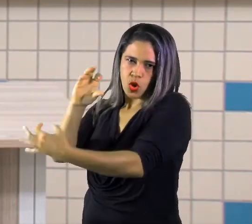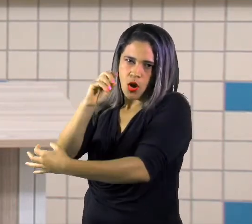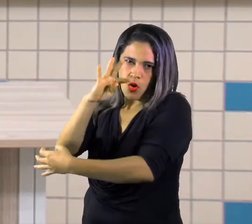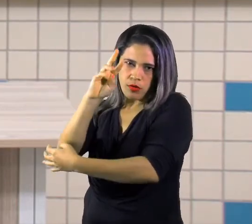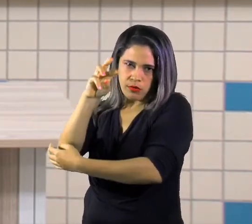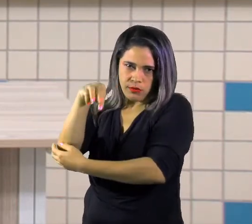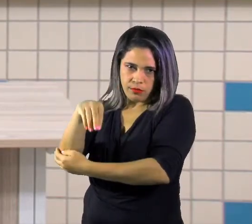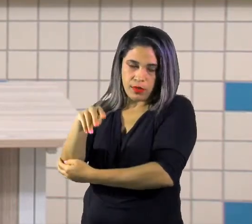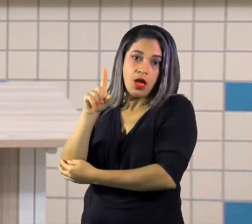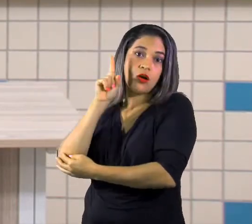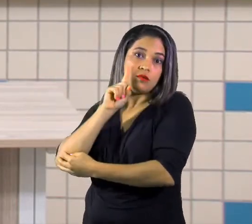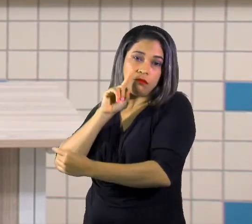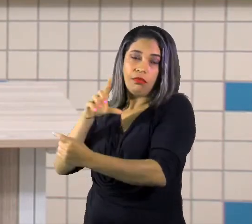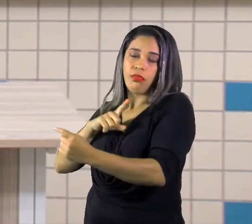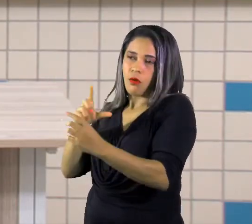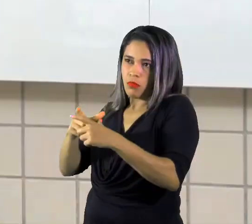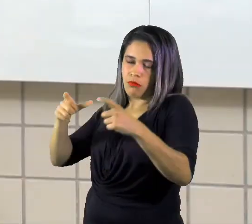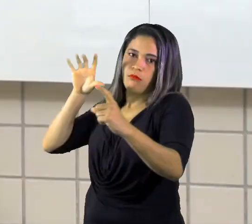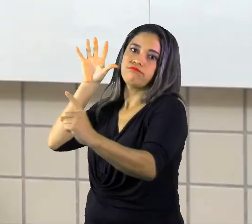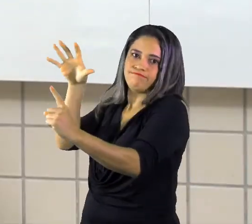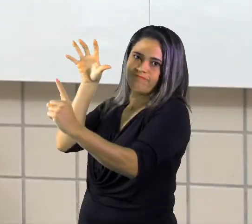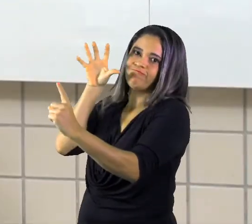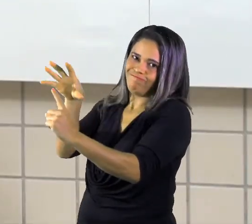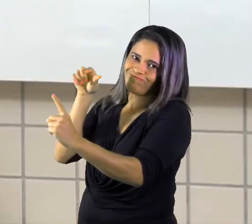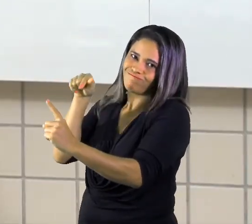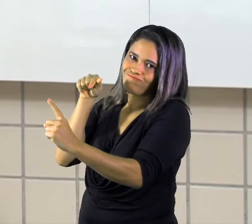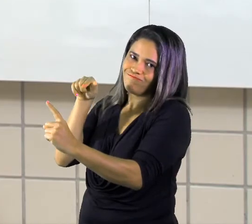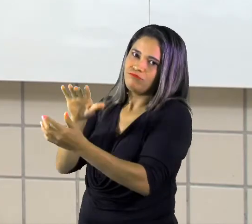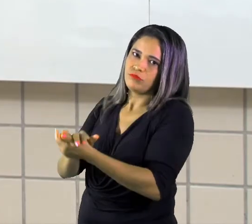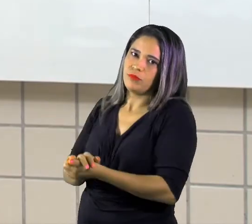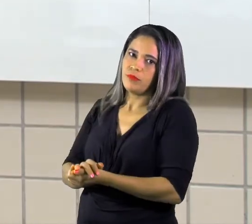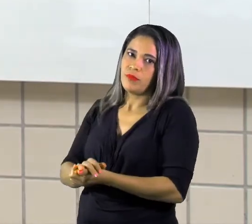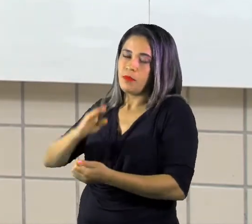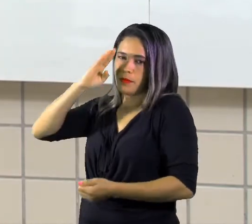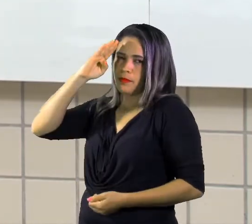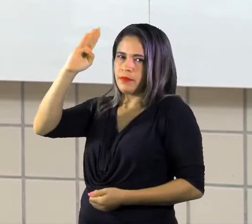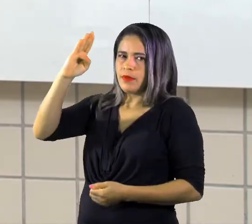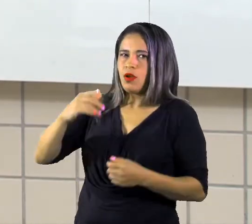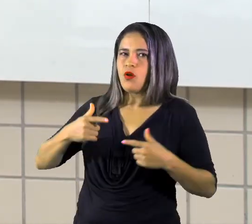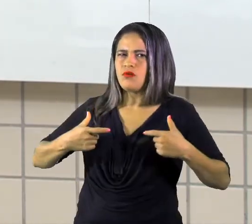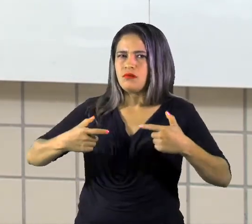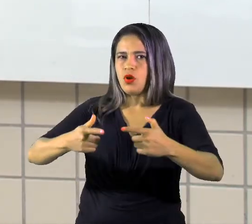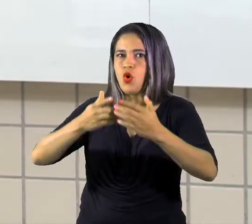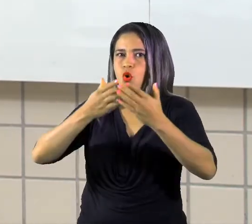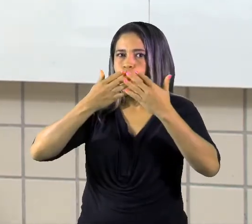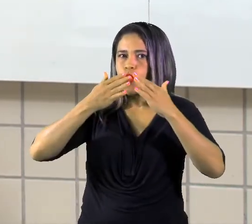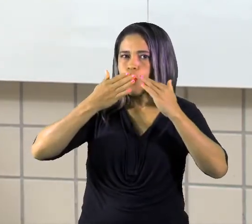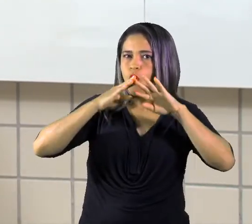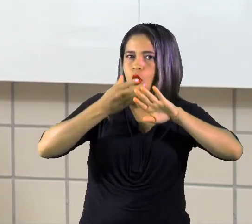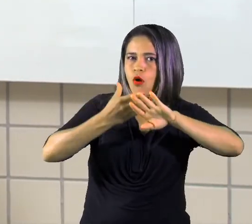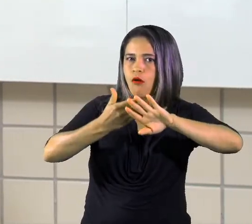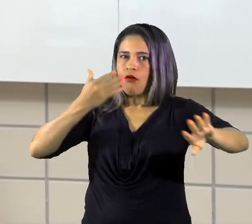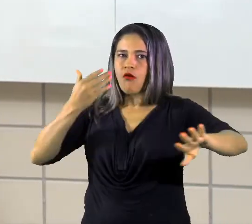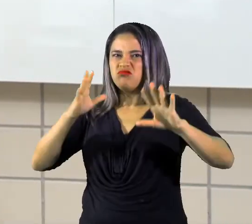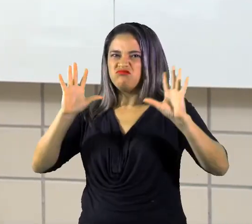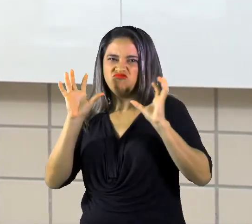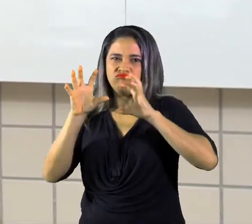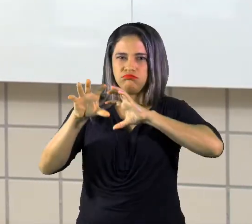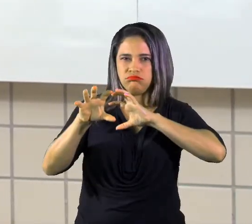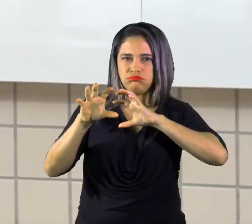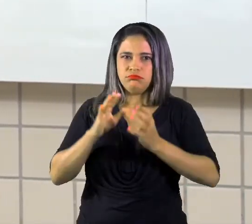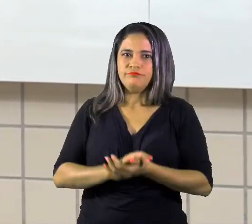uma grande influência, principalmente com a chamada Guerra contra o Terror. E essa Guerra contra o Terror, ela